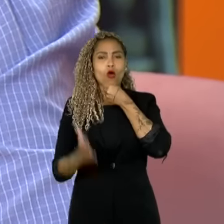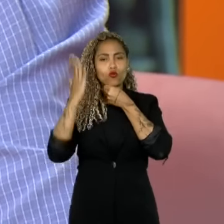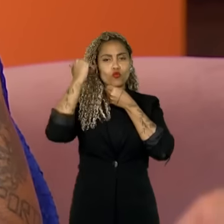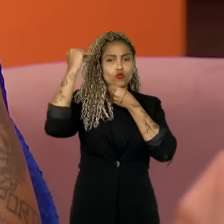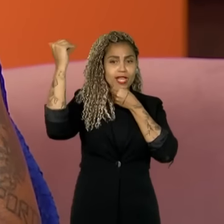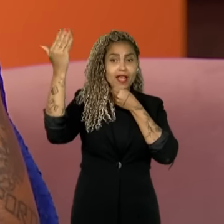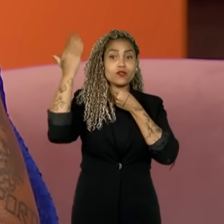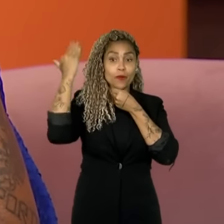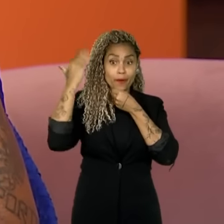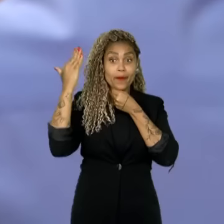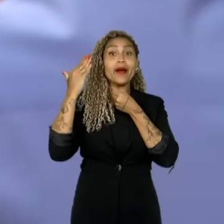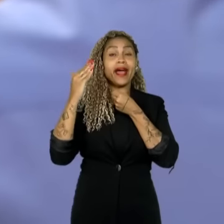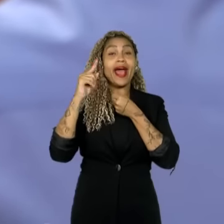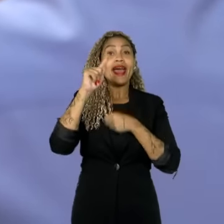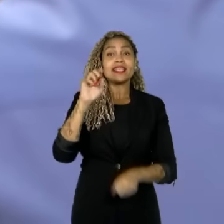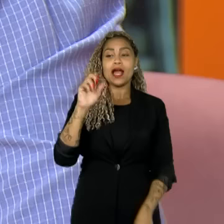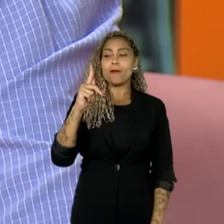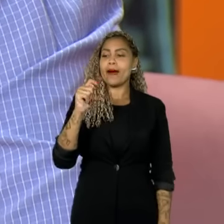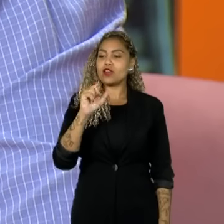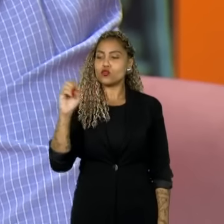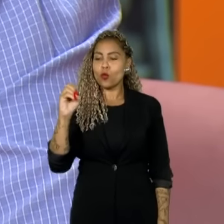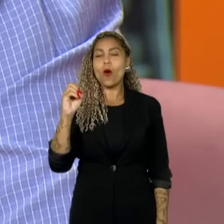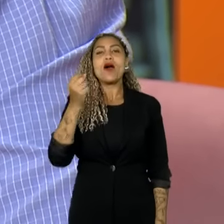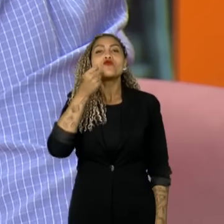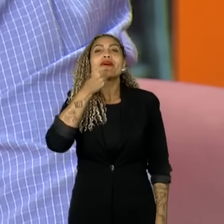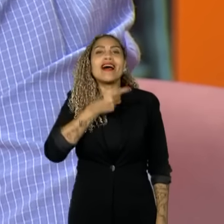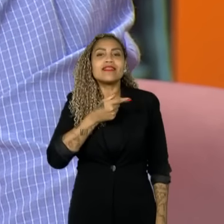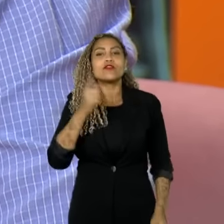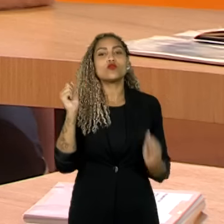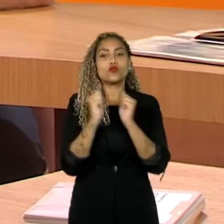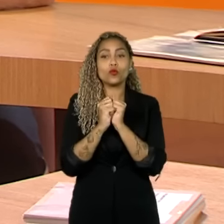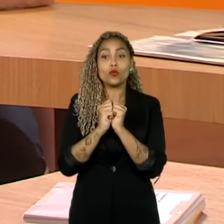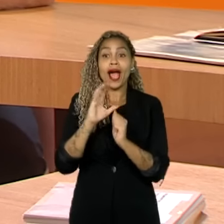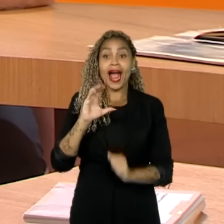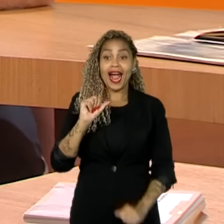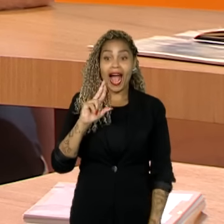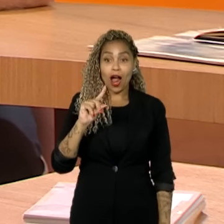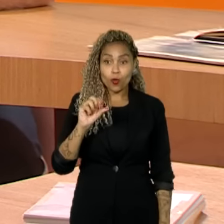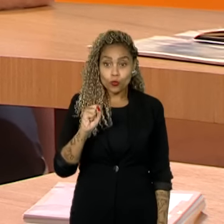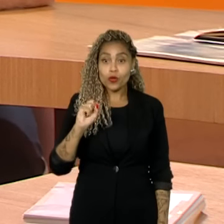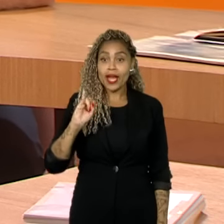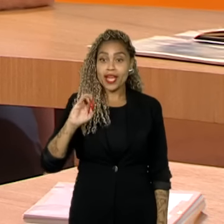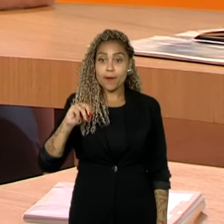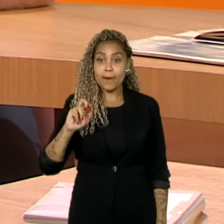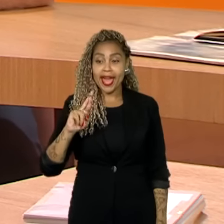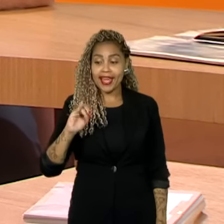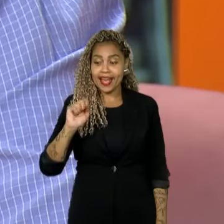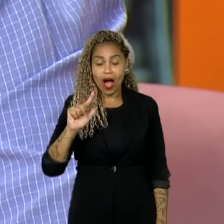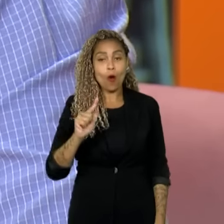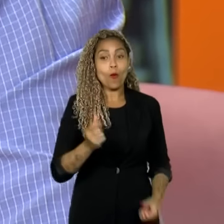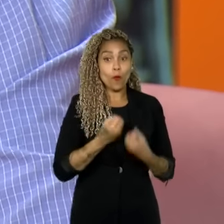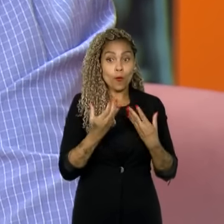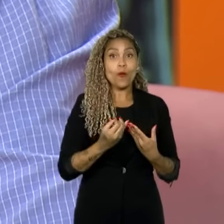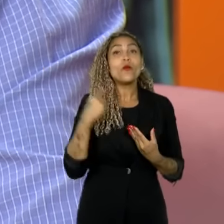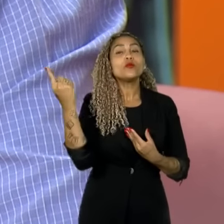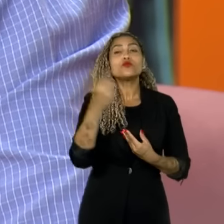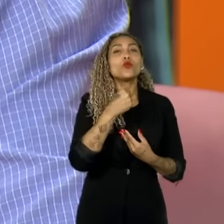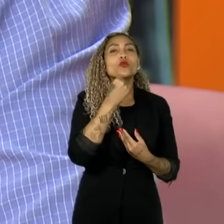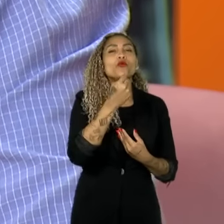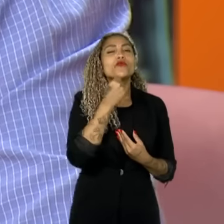Você Passa, Eu Acho Graça, com Ataúfo, exatamente. Ataúfo e Carlos Imperial. Exatamente, Carlos Imperial. Que até muita gente duvida da parceria do